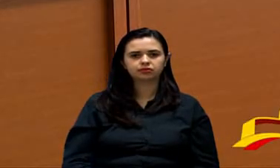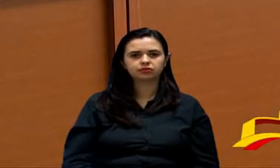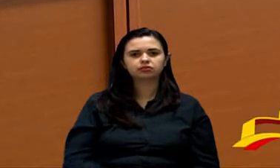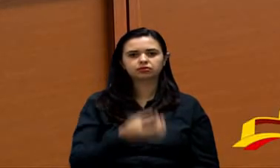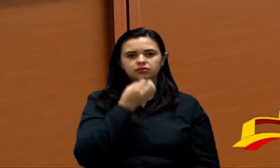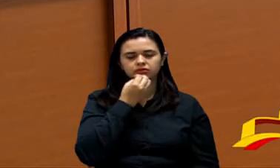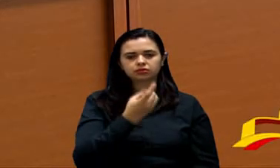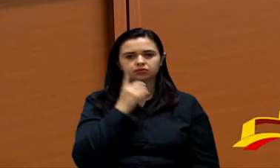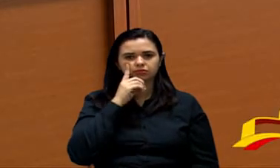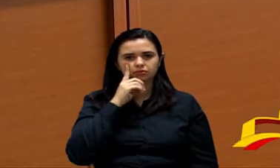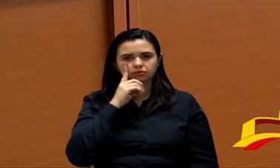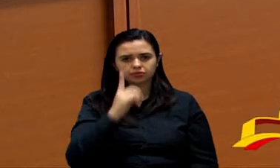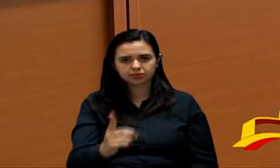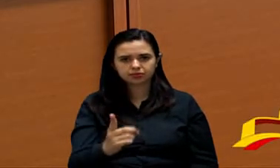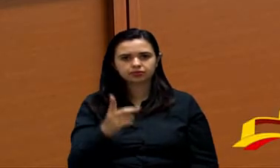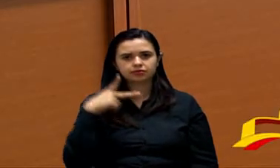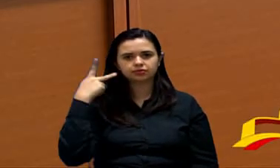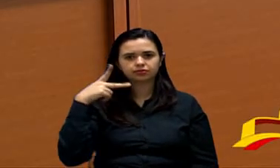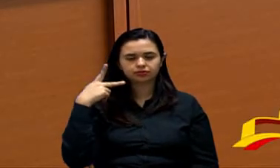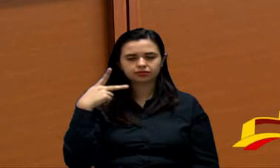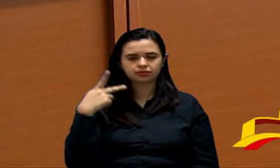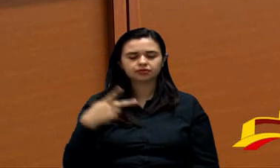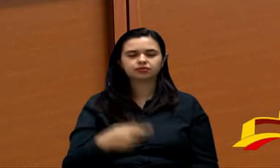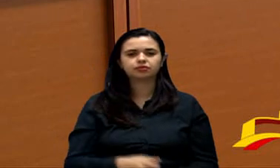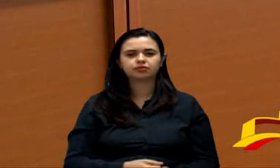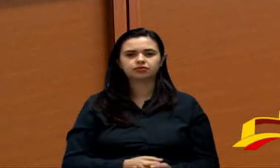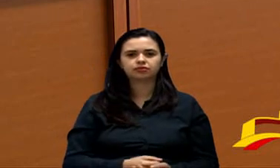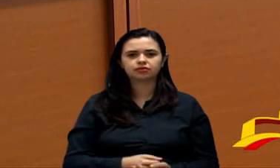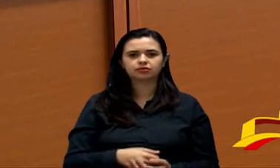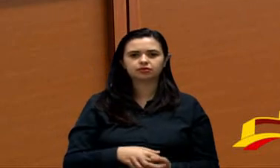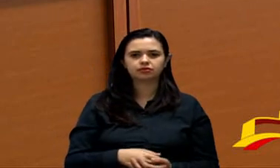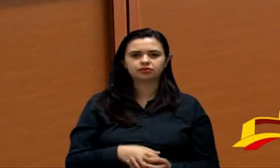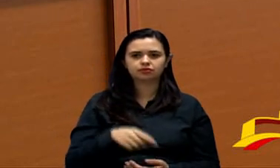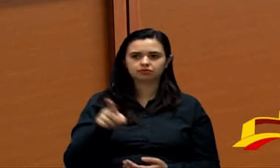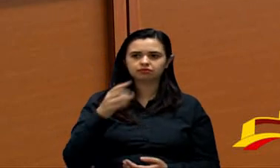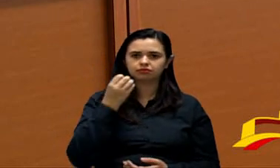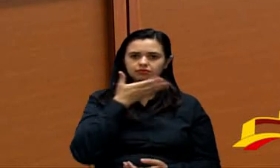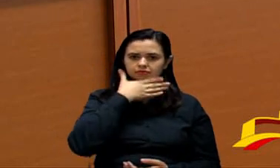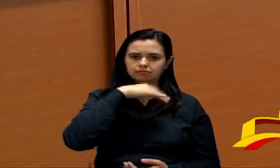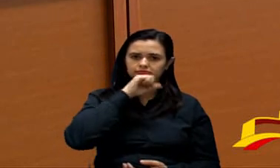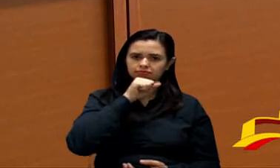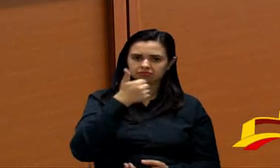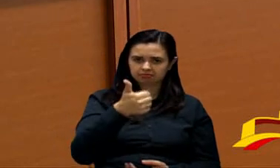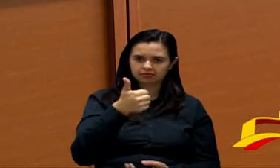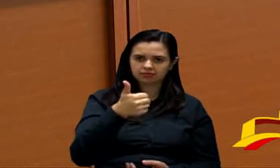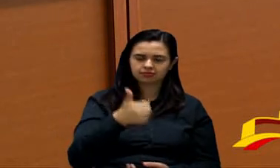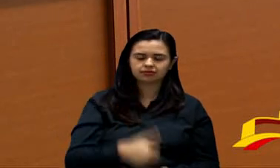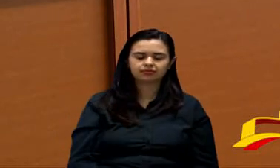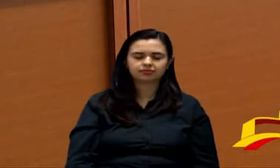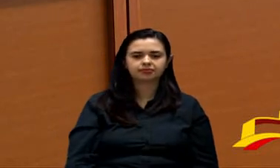Bom dia, vereador Nenê. Tudo bem? E o pai, tudo jóia? Tá bom.